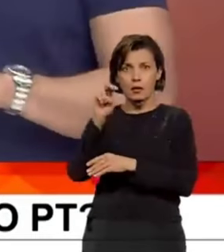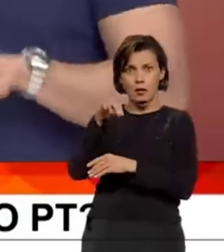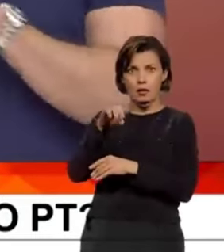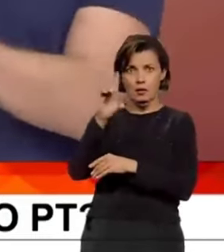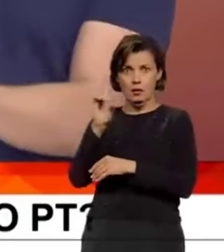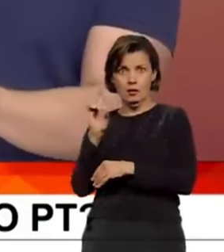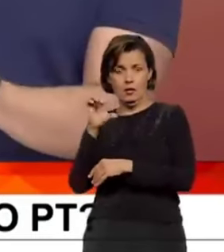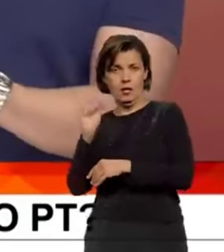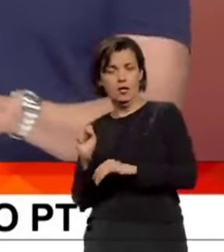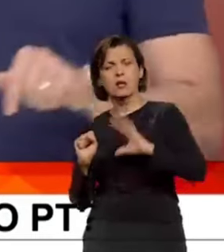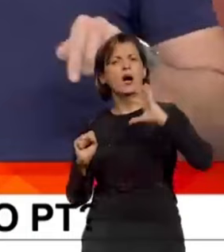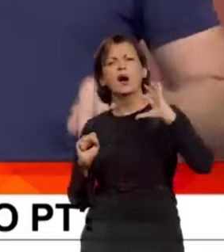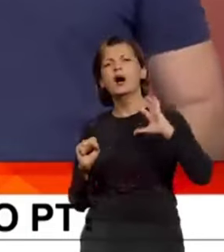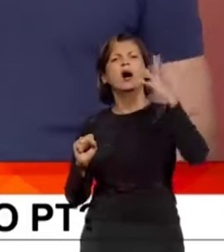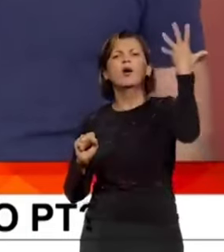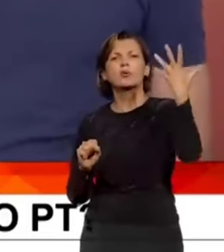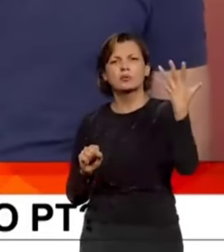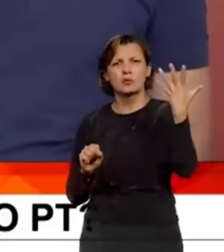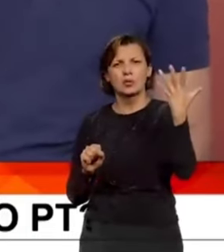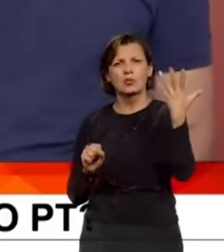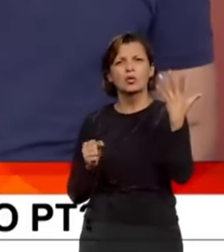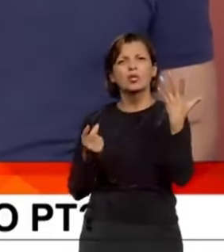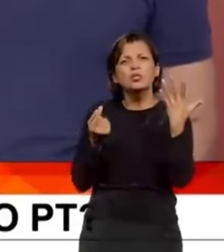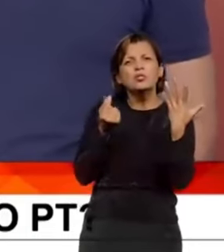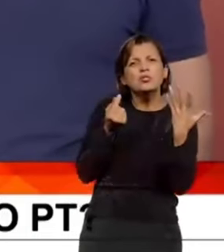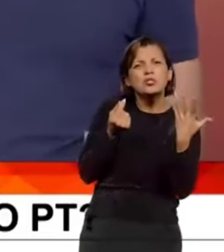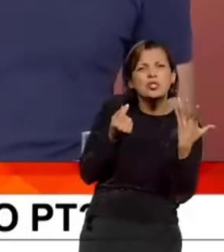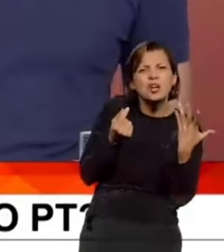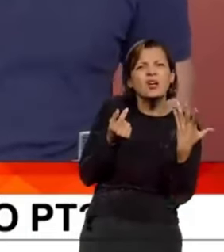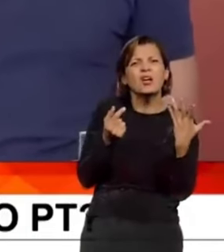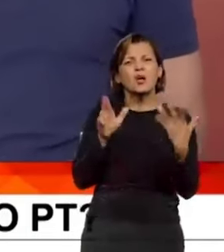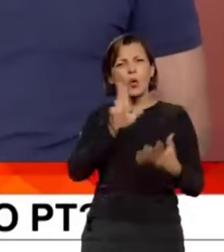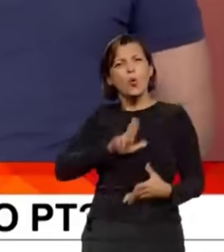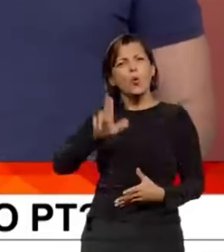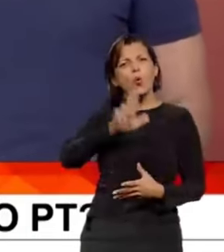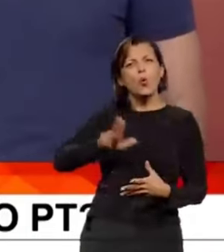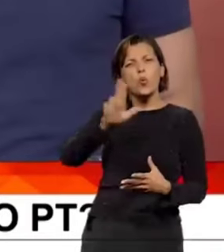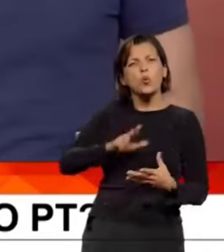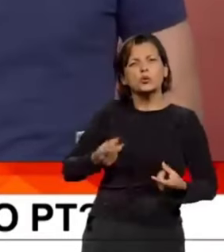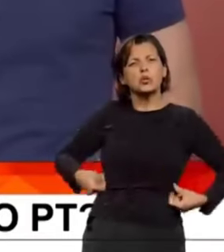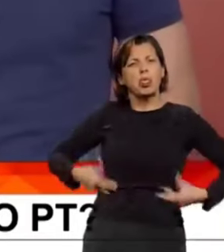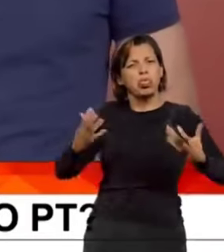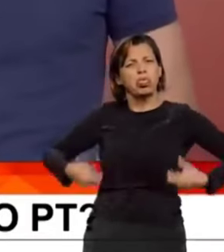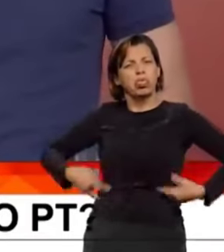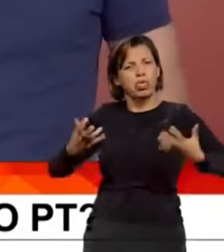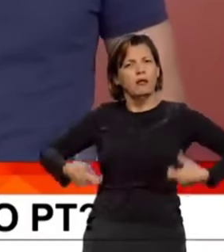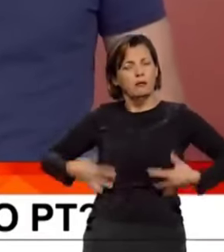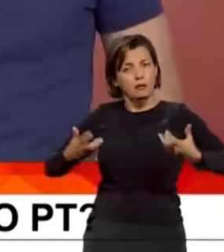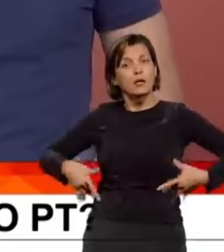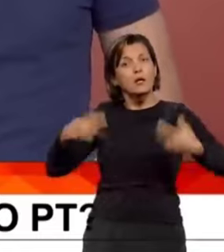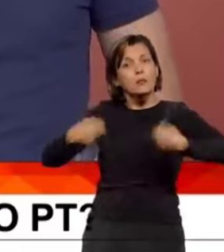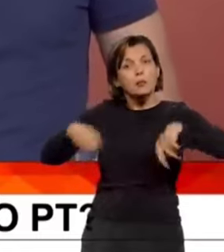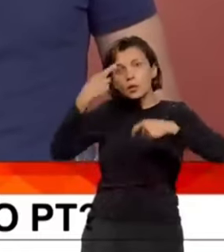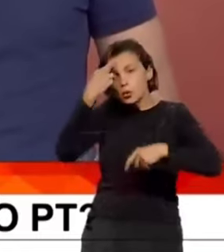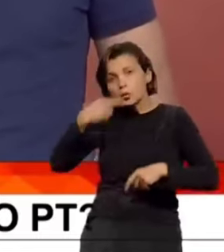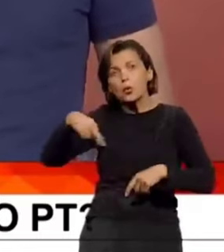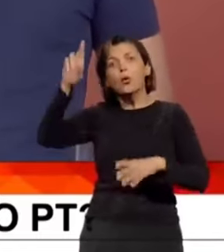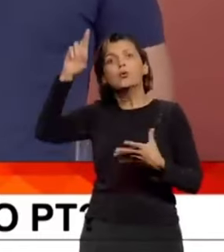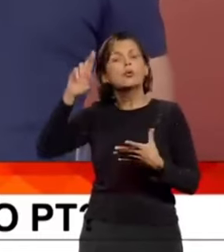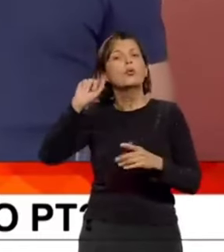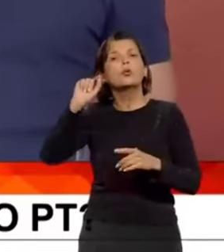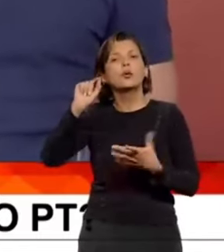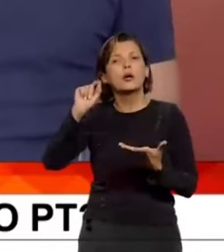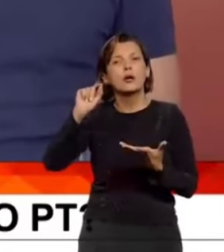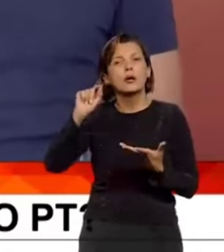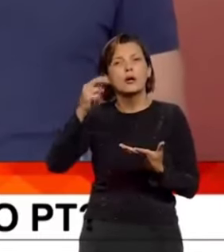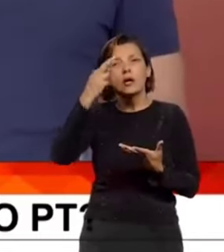questão do Ben 10 que eu nem toquei ainda vou usar seu dinheiro uma vez de gerar renda mas bem geral empresa crédito para empresário